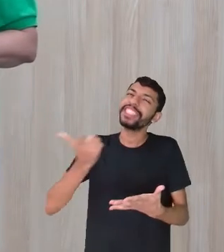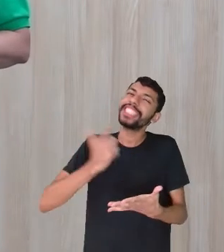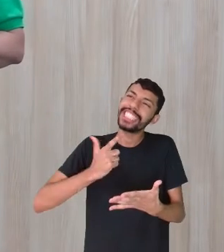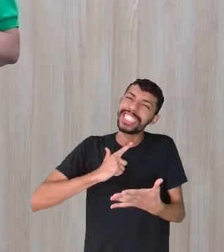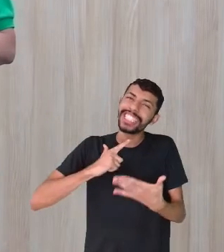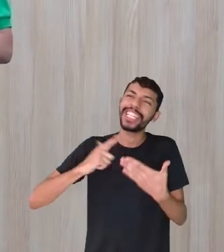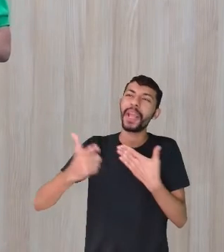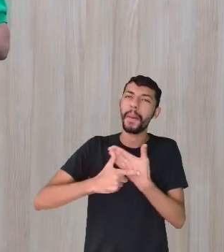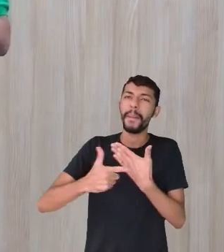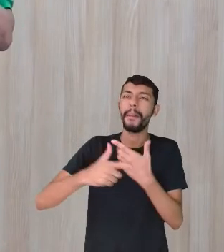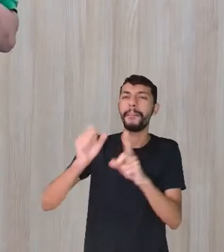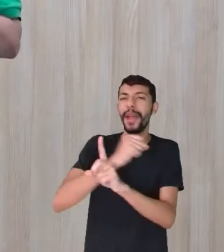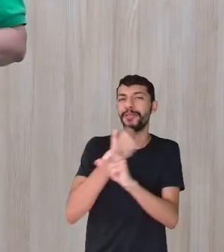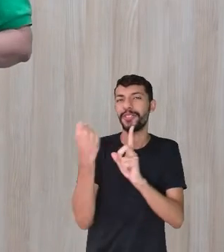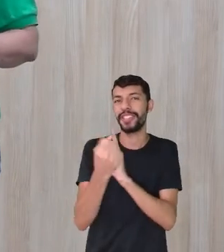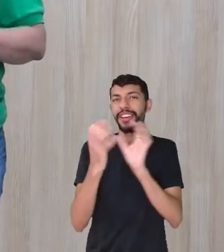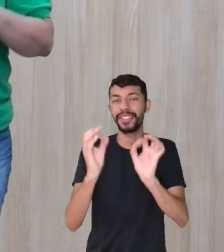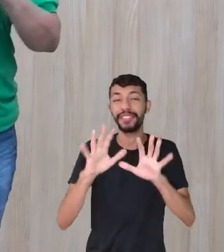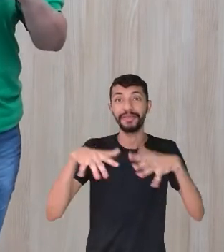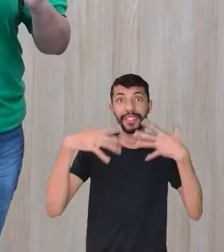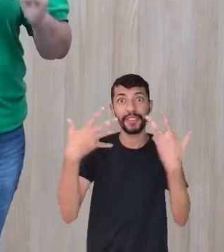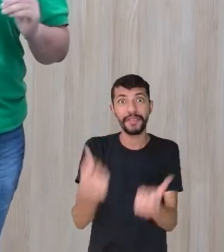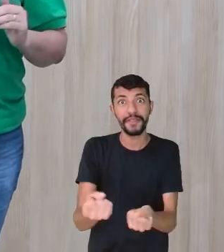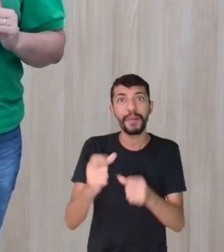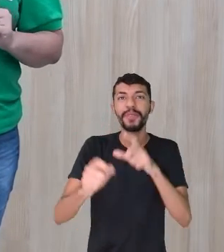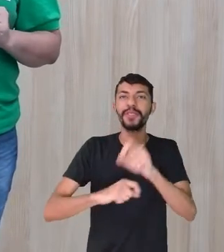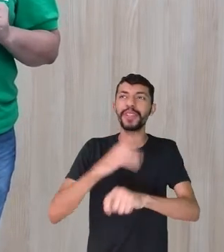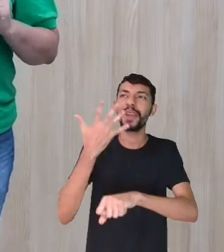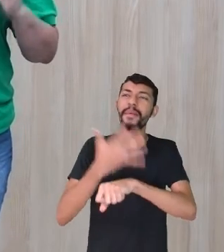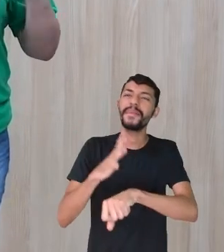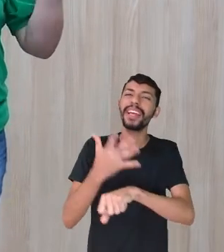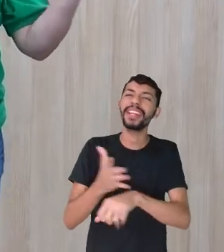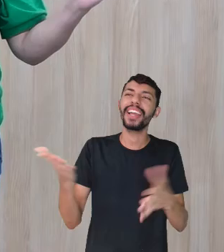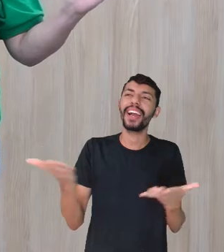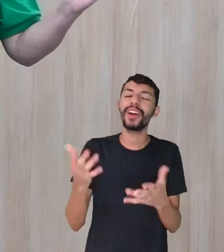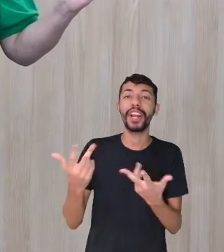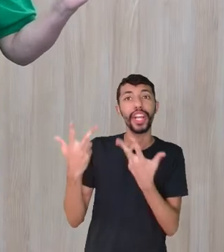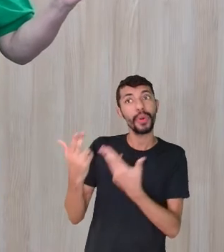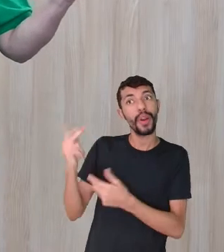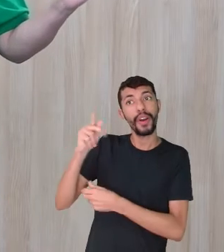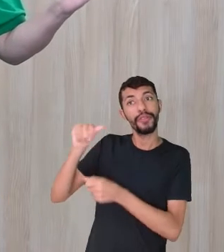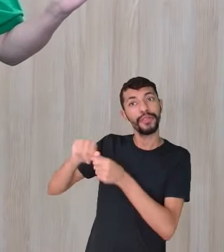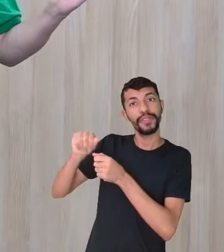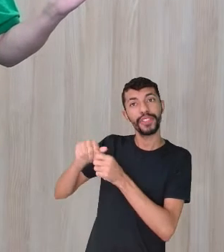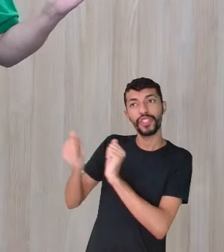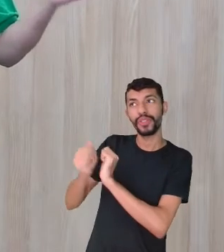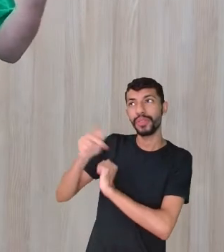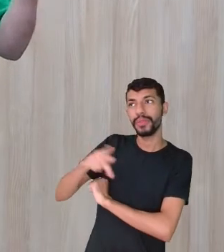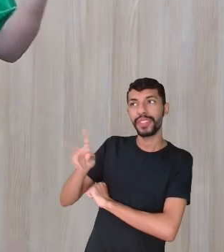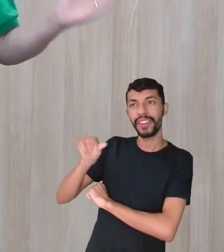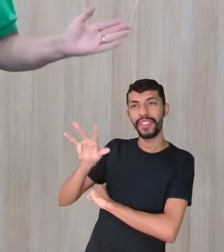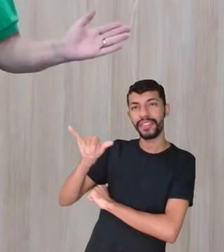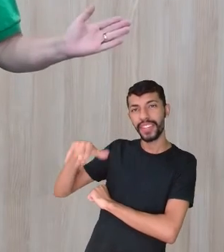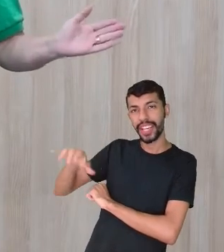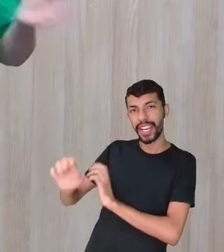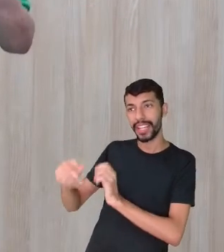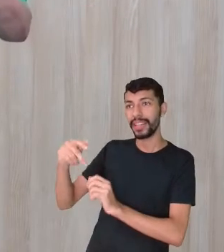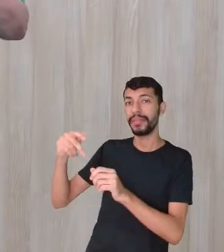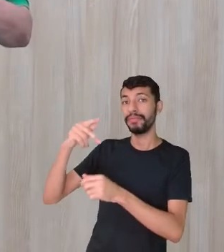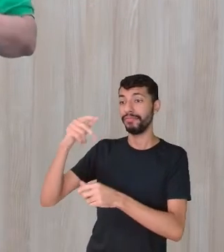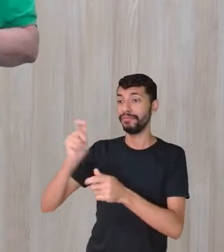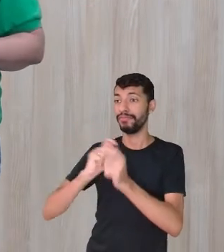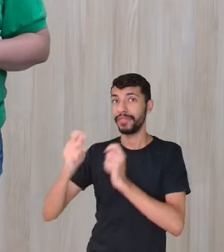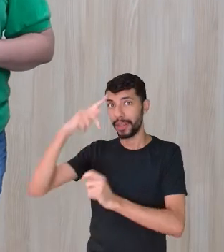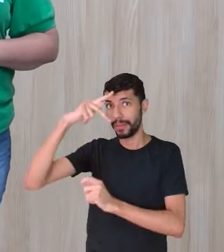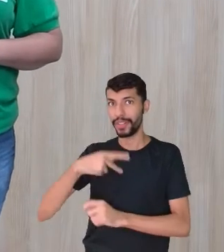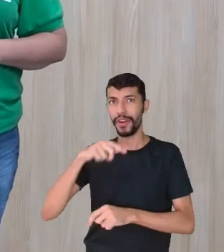papel social. Então, vamos praticar agora, como eu fiz com a professora Viviane Santos aqui, a entrevista pessoal,